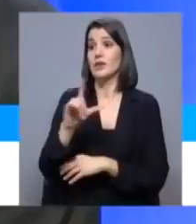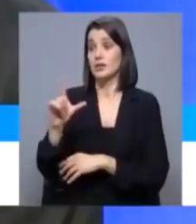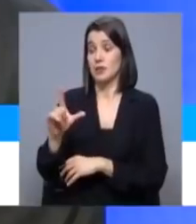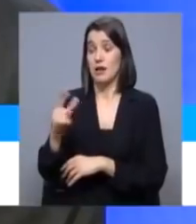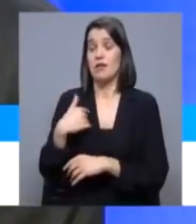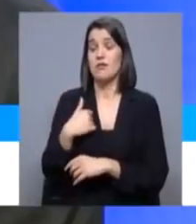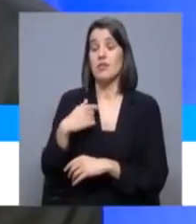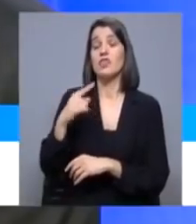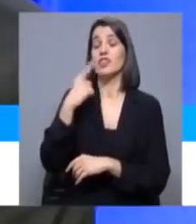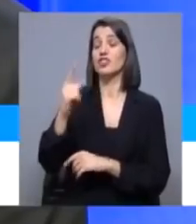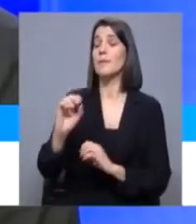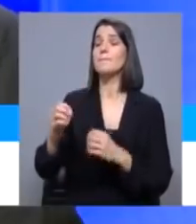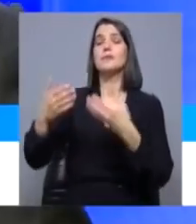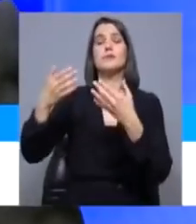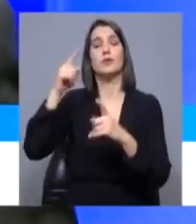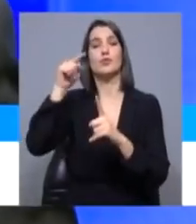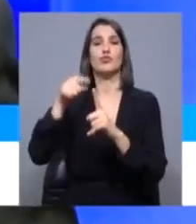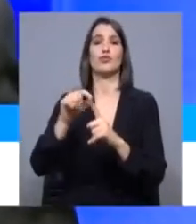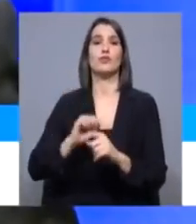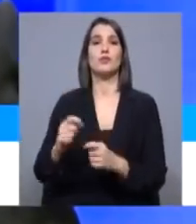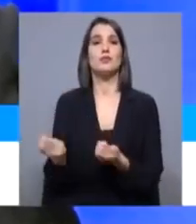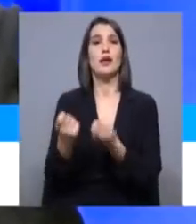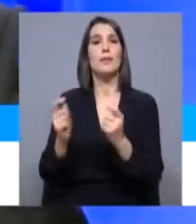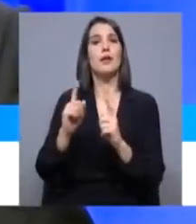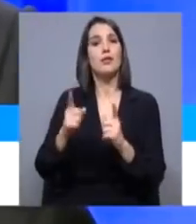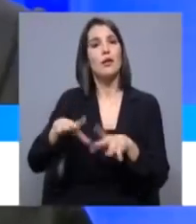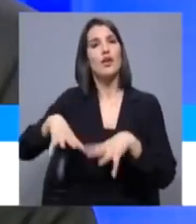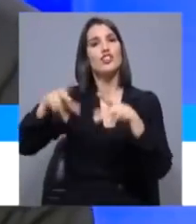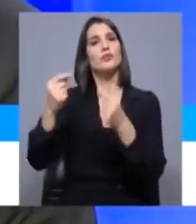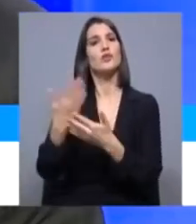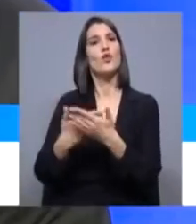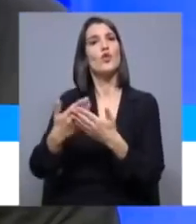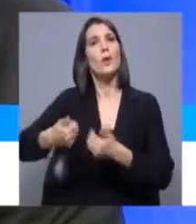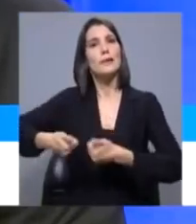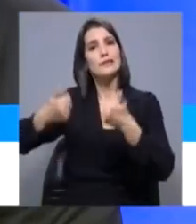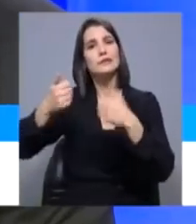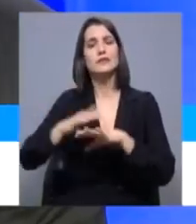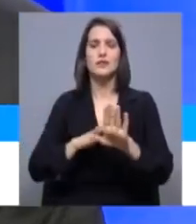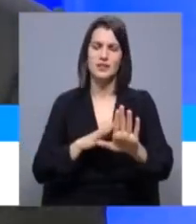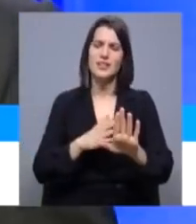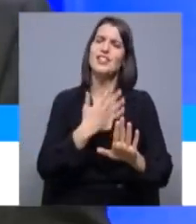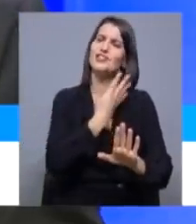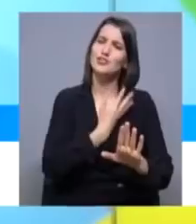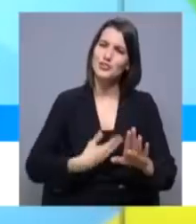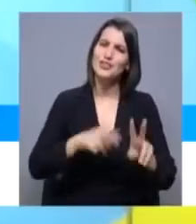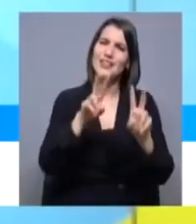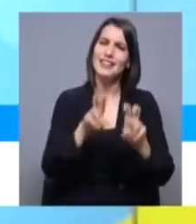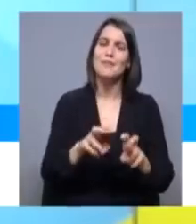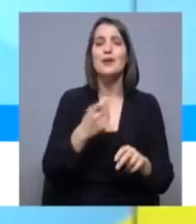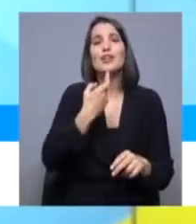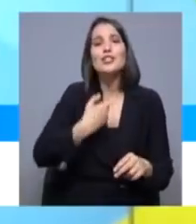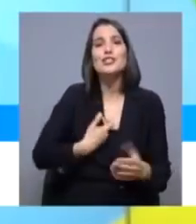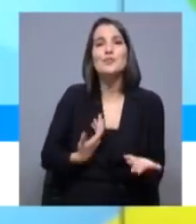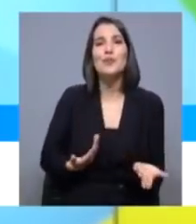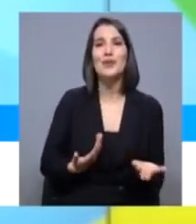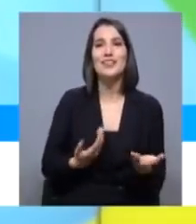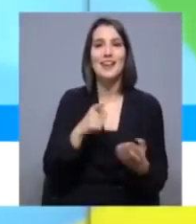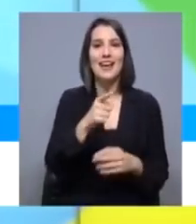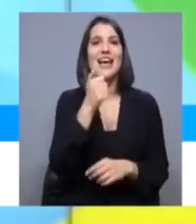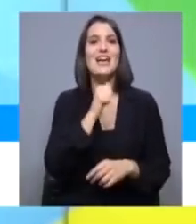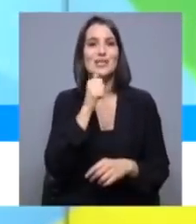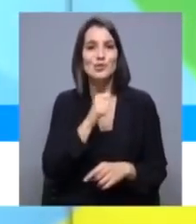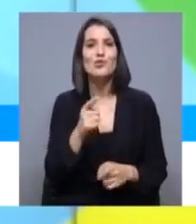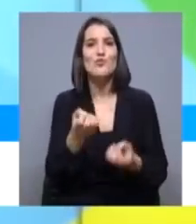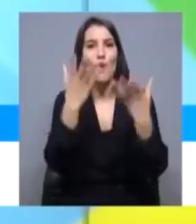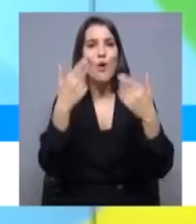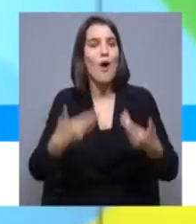a gente o elenco principal objetivo da sua campanha que é por o crescimento econômico a já vendesse somos todos mas ainda respondia mais redonda e um comenta